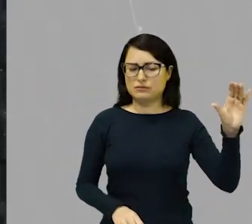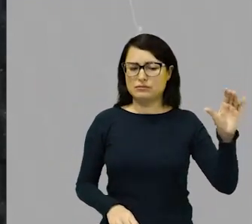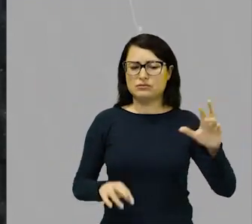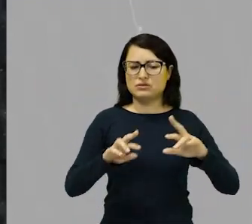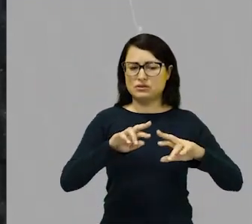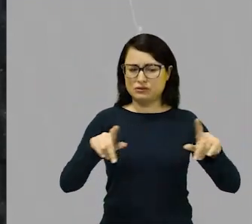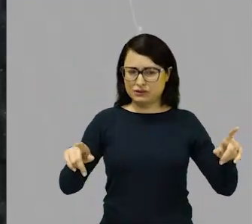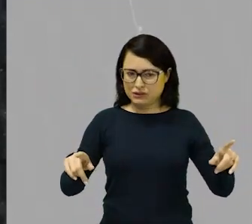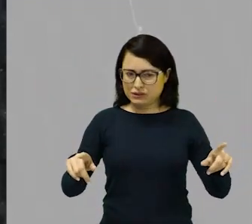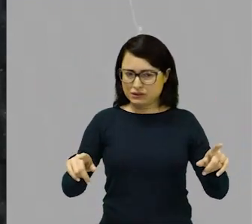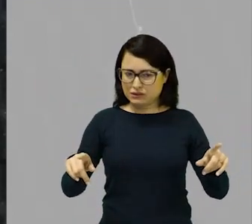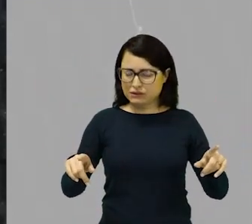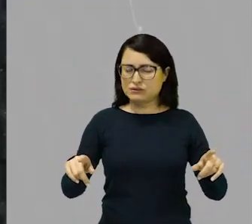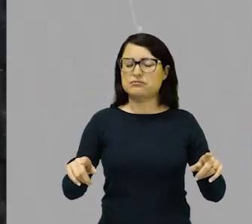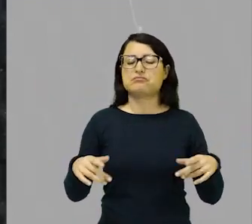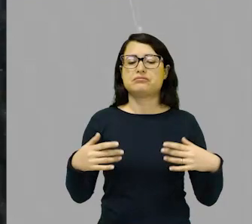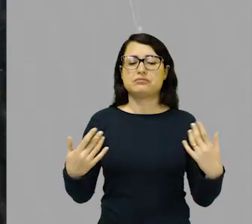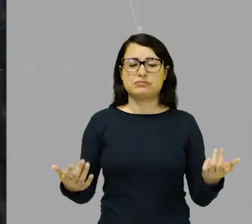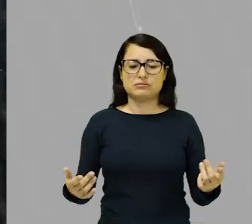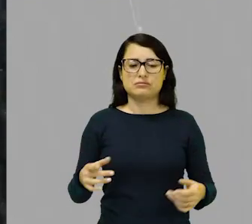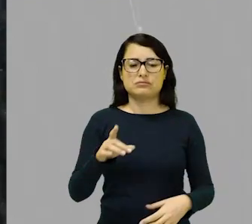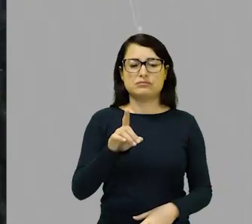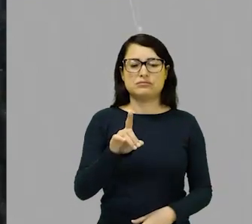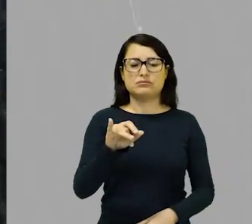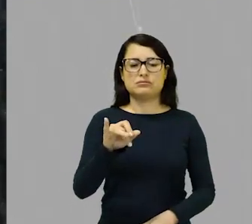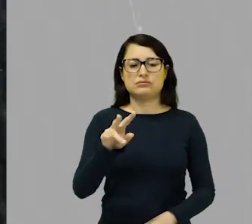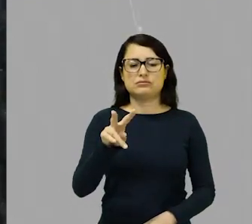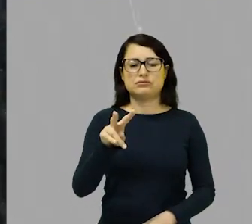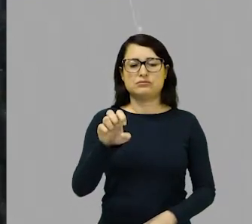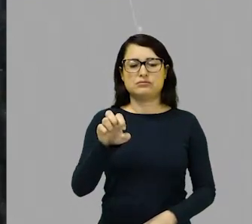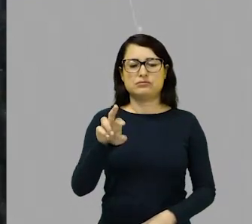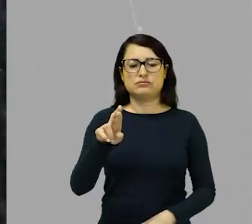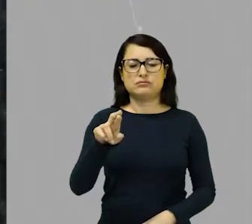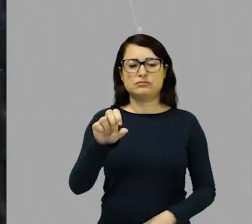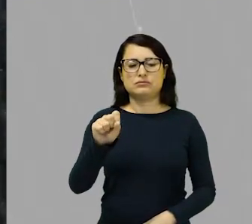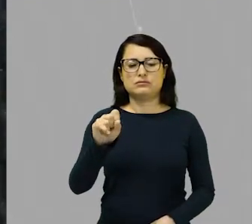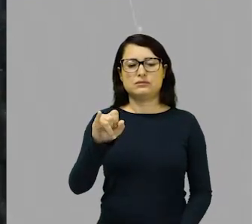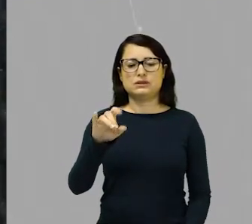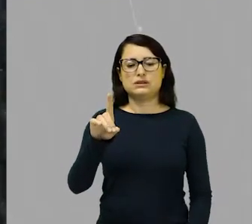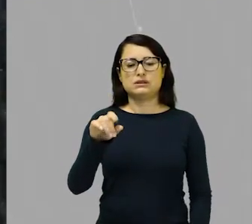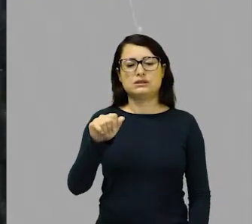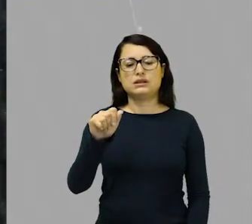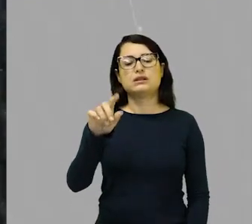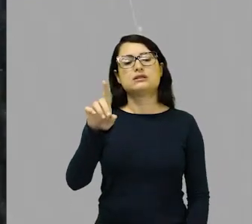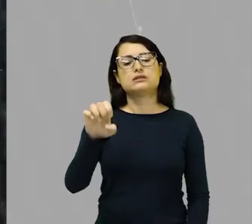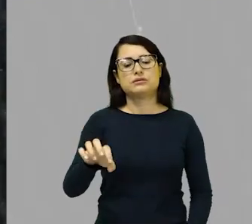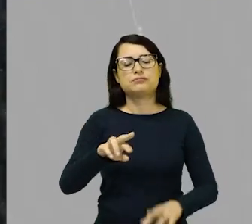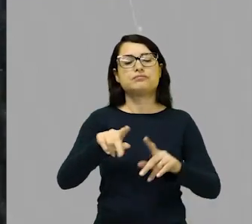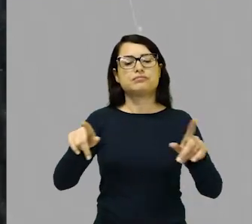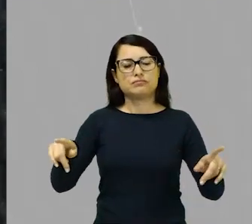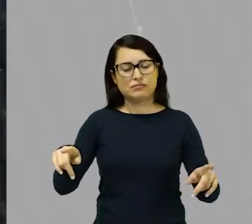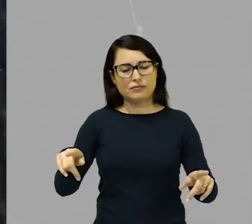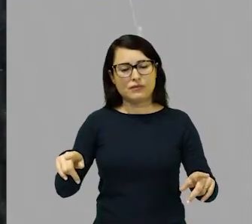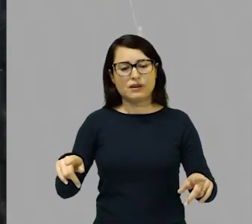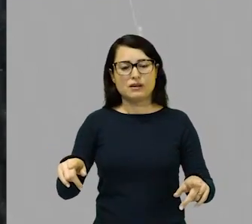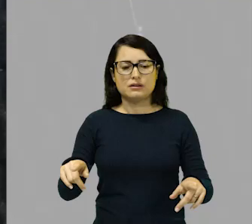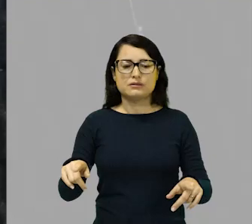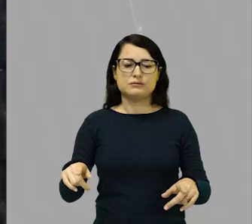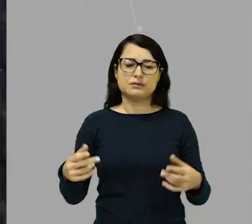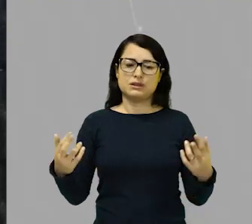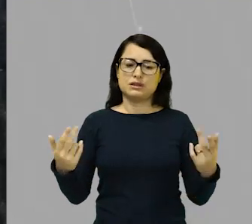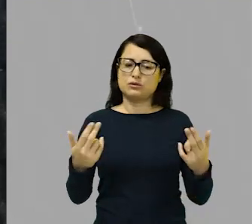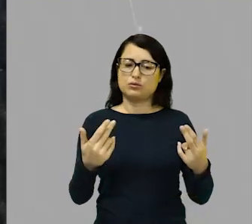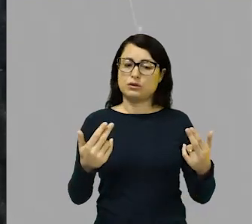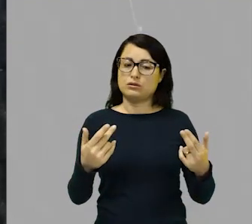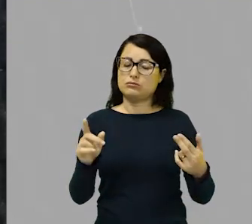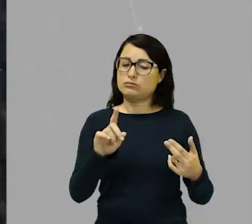diversidade, você está falando de uma coisa que é diversificada. Uma coisa que é diversificada, ela não é singular,